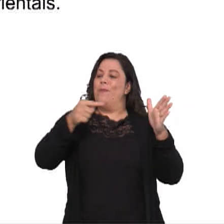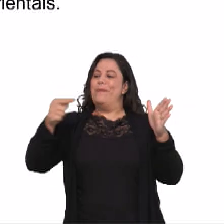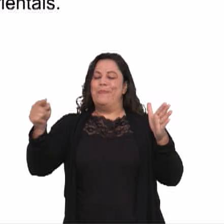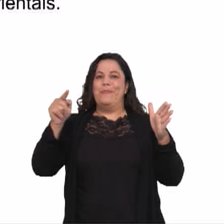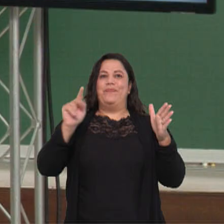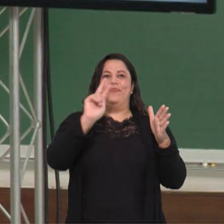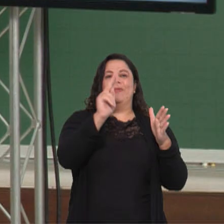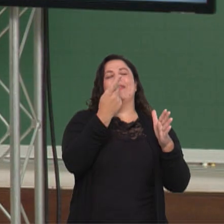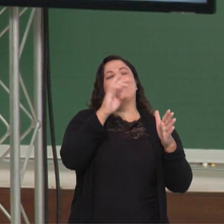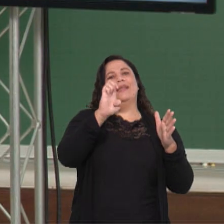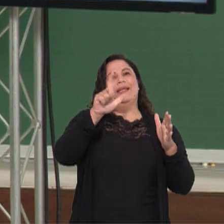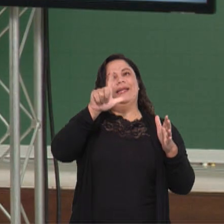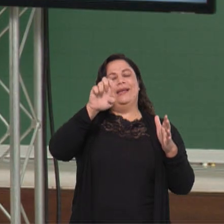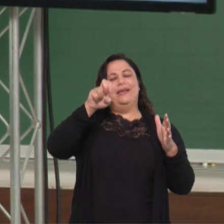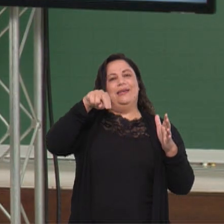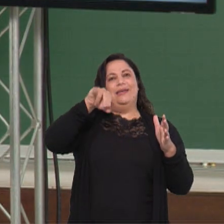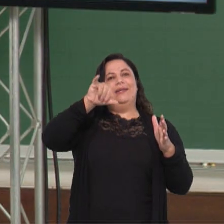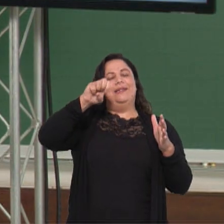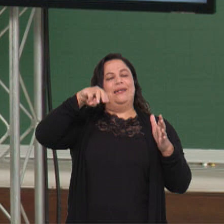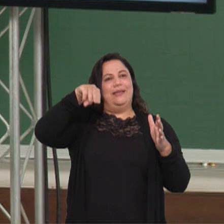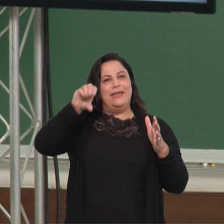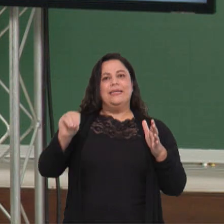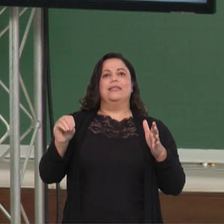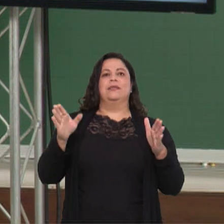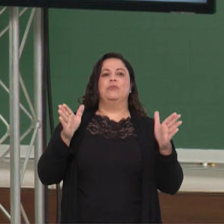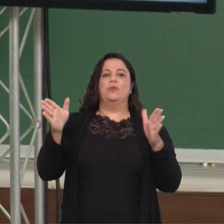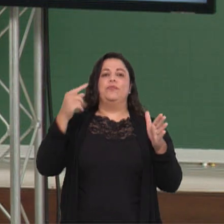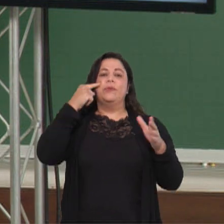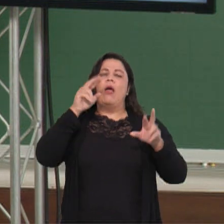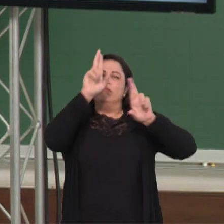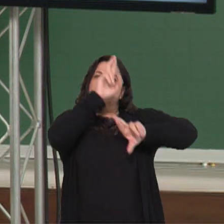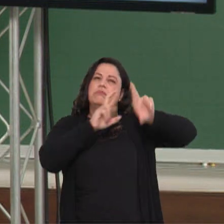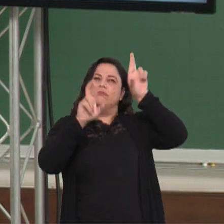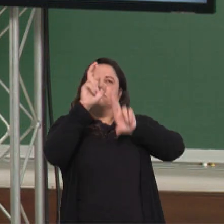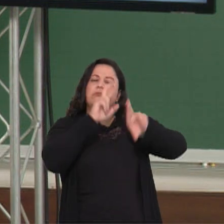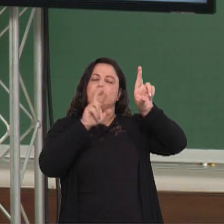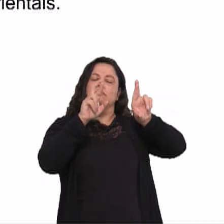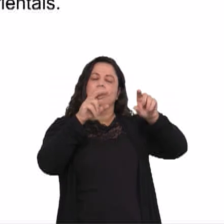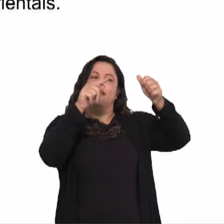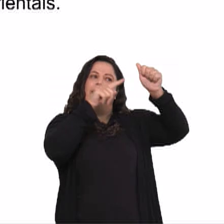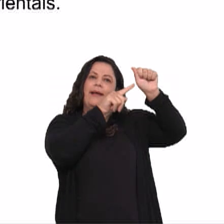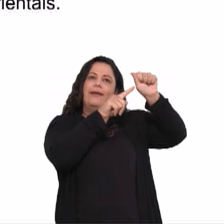Então, analisa ali as opções A, B, C e D, tá? E a gente já volta.